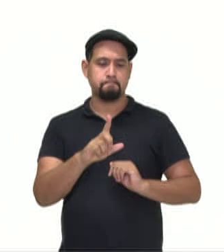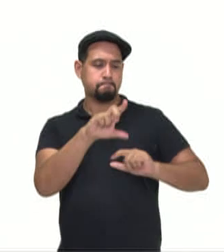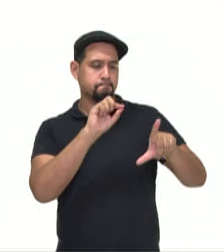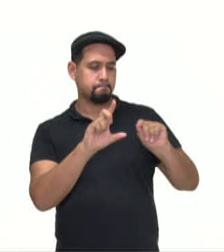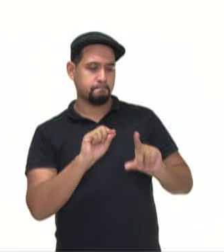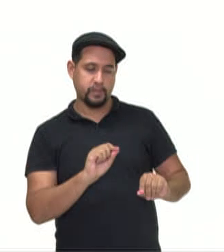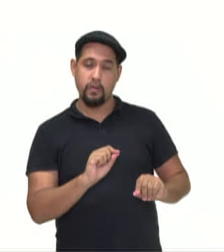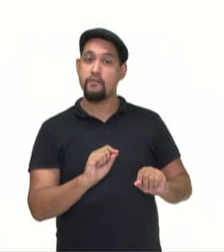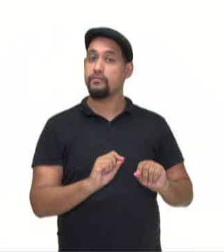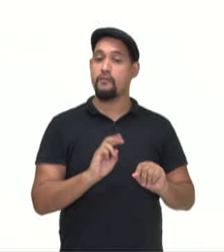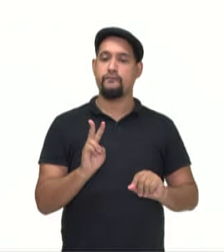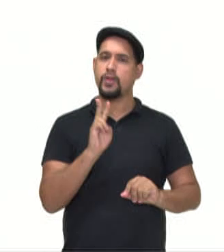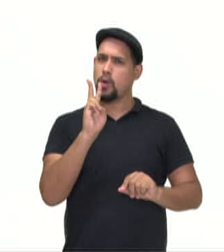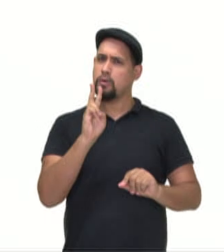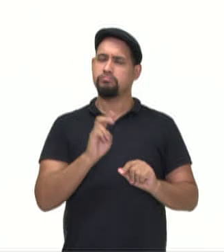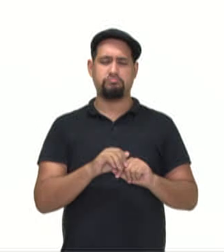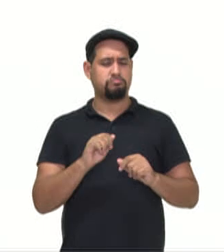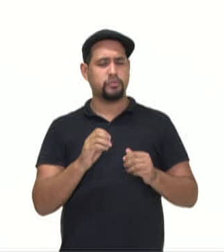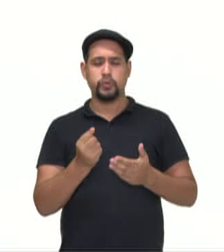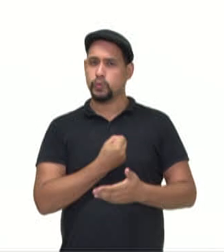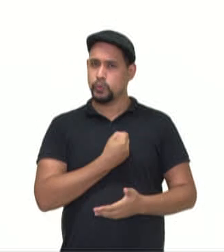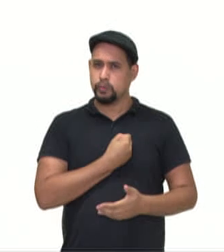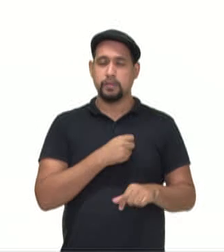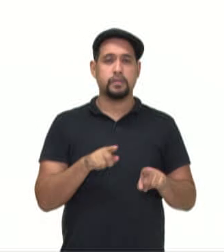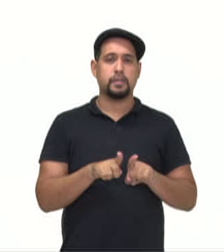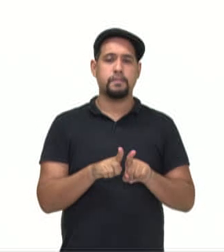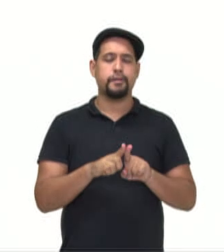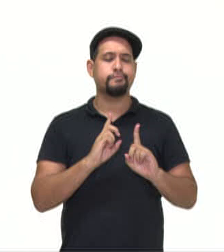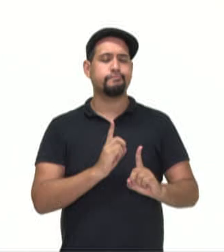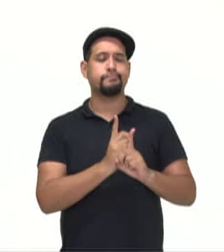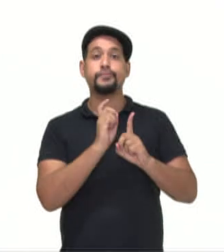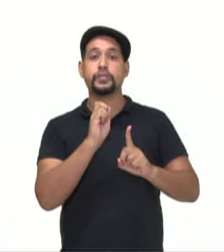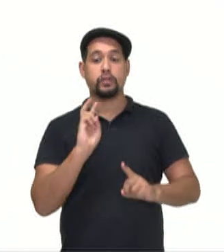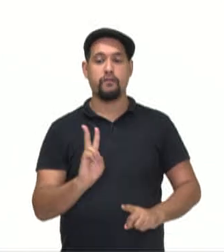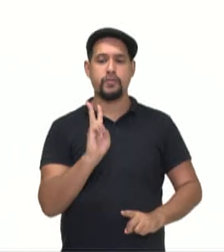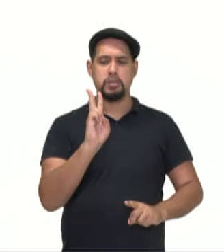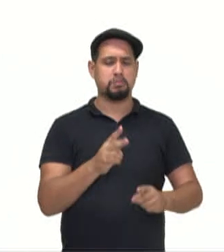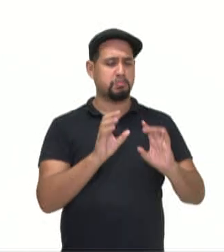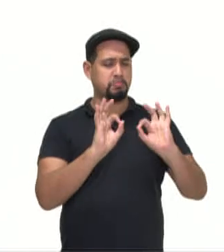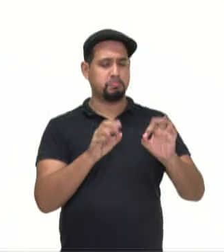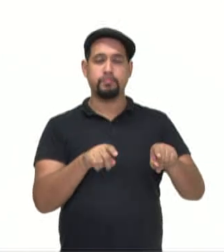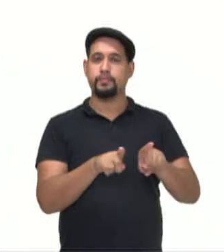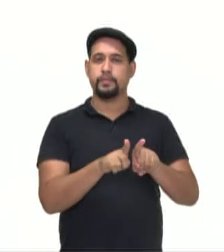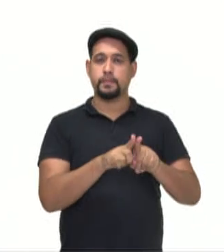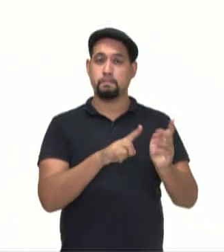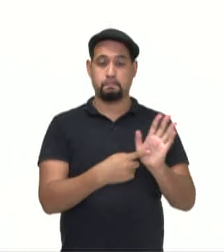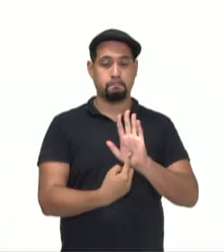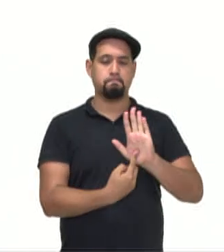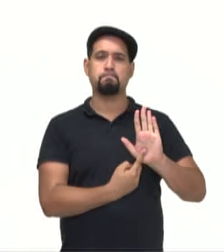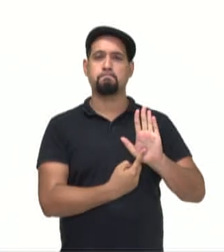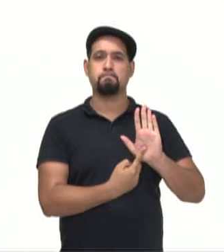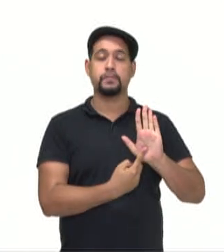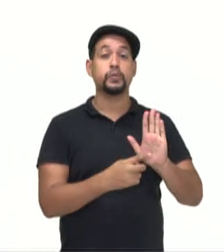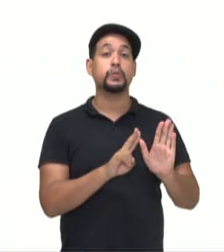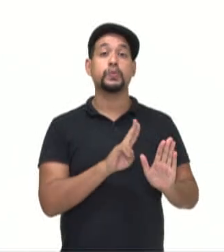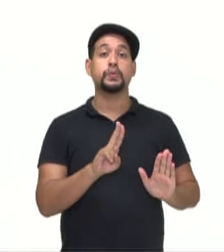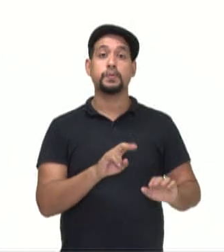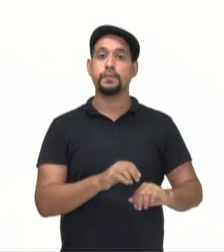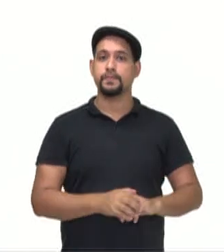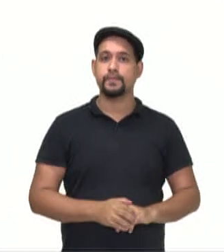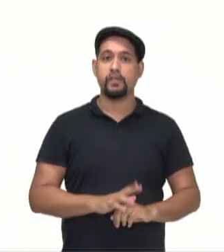valor para a variável de uma expressão algébrica, encontramos um valor específico para a expressão algébrica, o qual chamamos